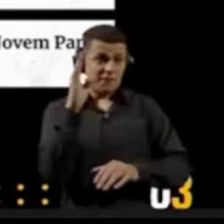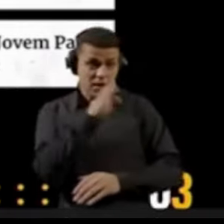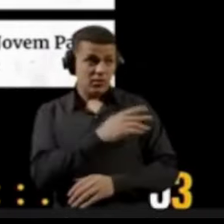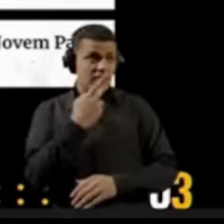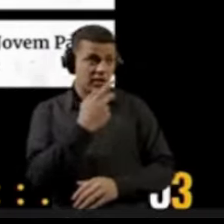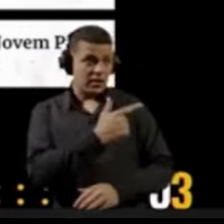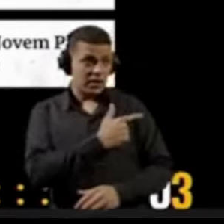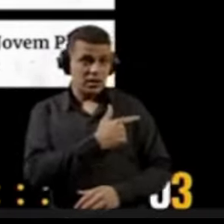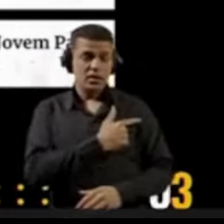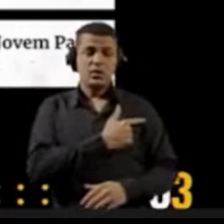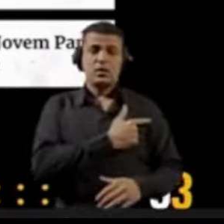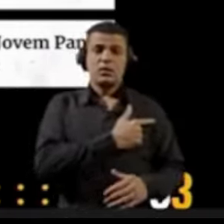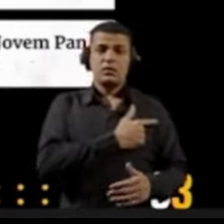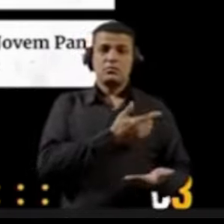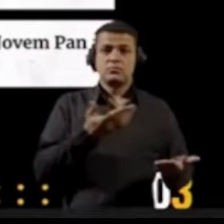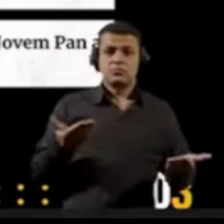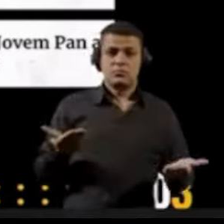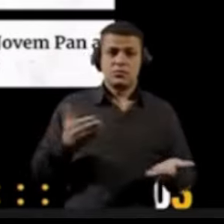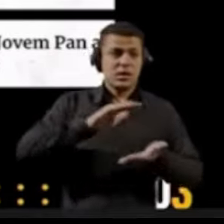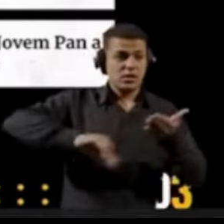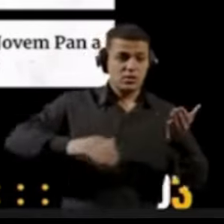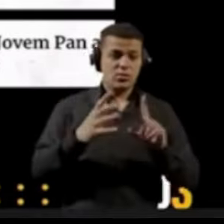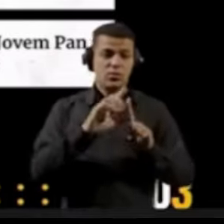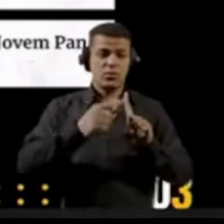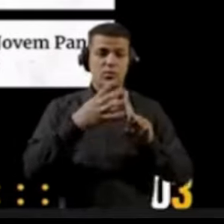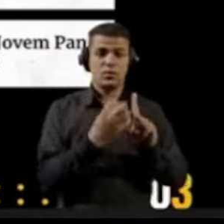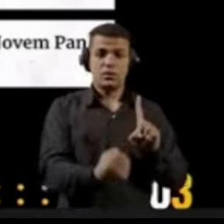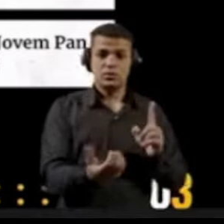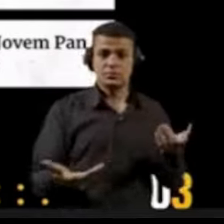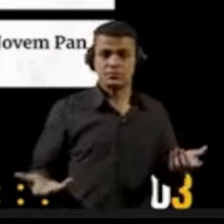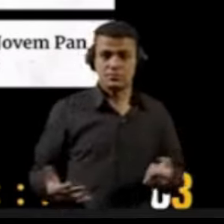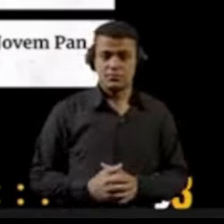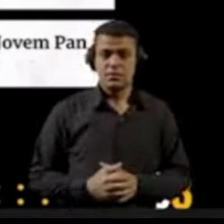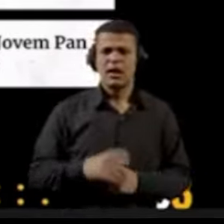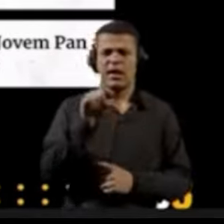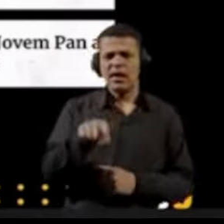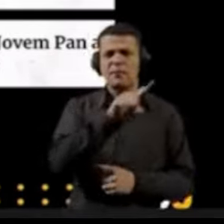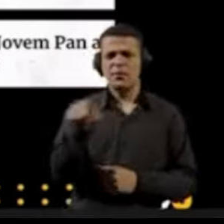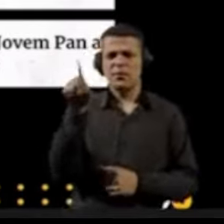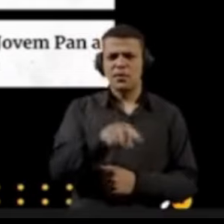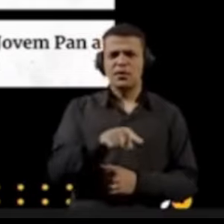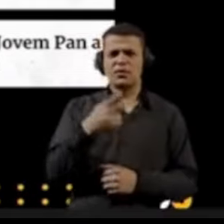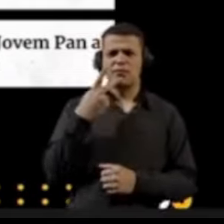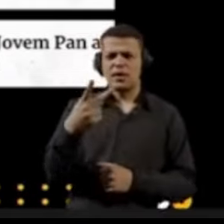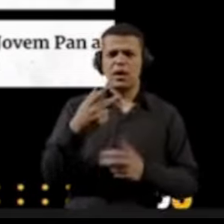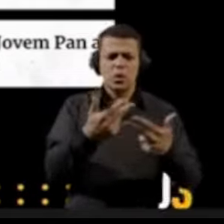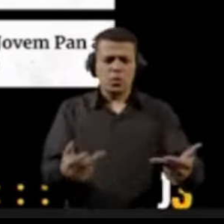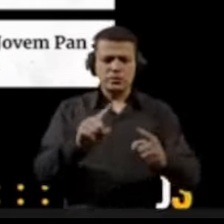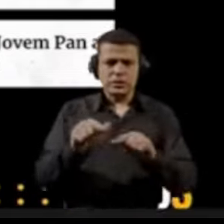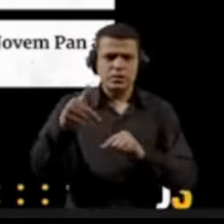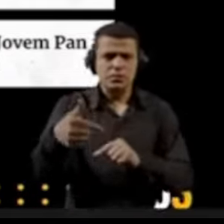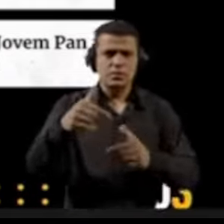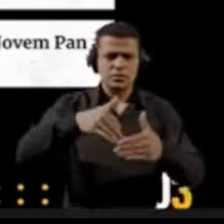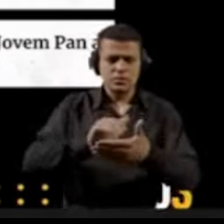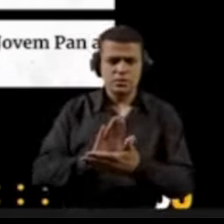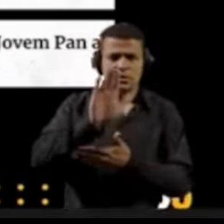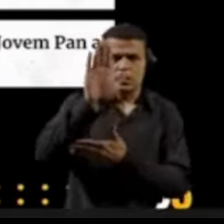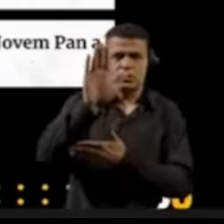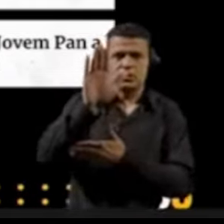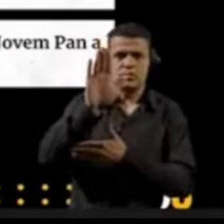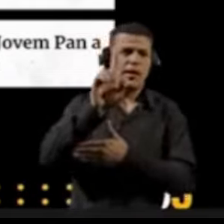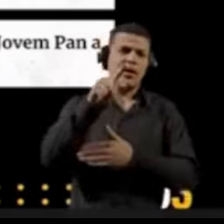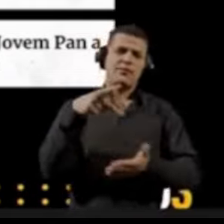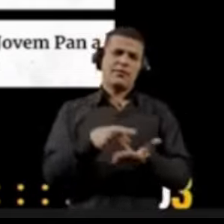Nós tínhamos que tirar essas postagens das redes. Era proibido dizer coisas que depois da eleição se provou